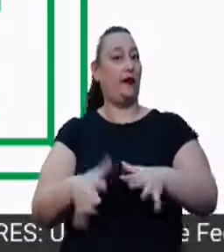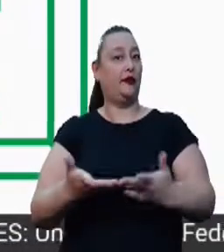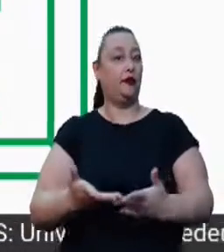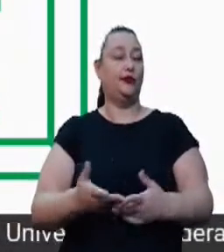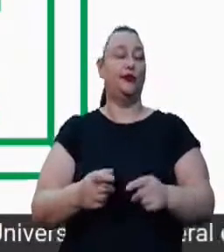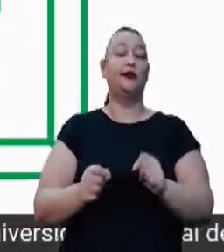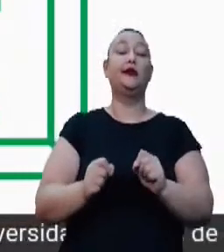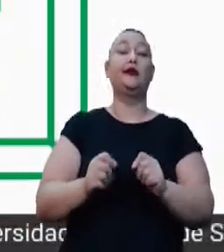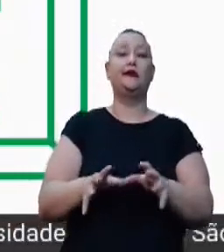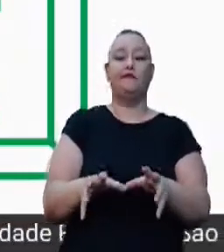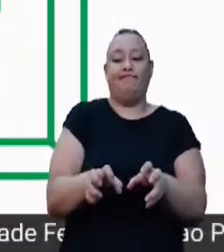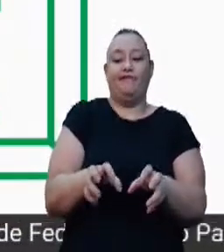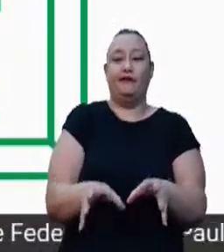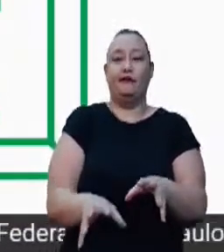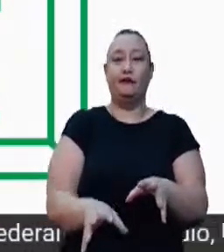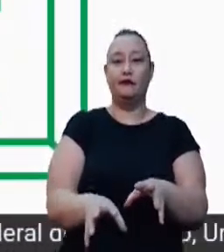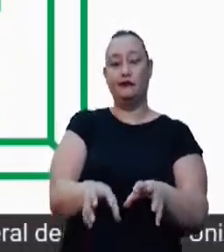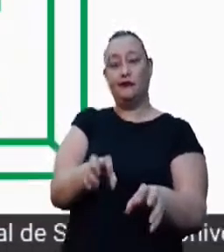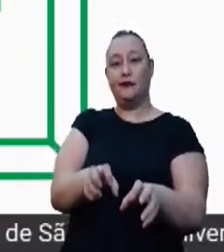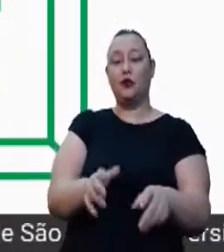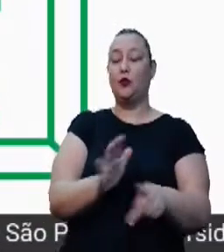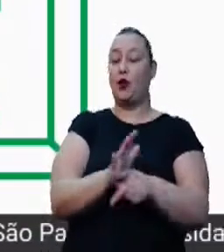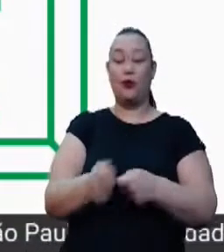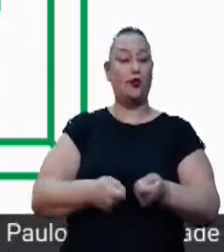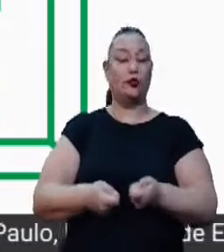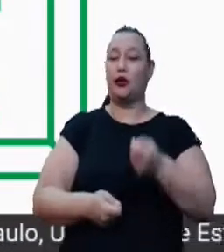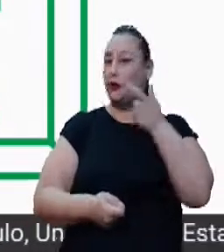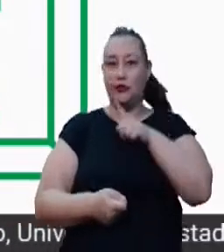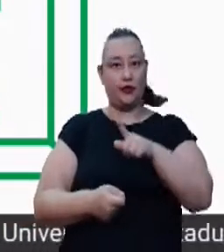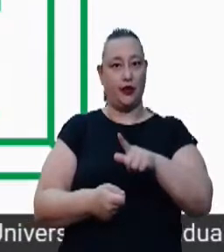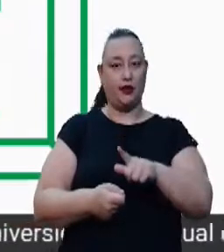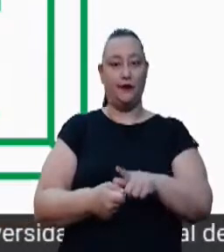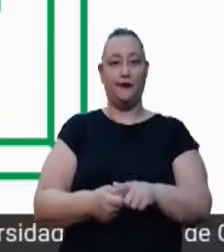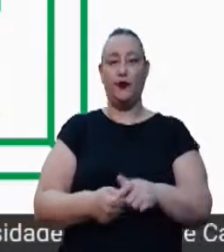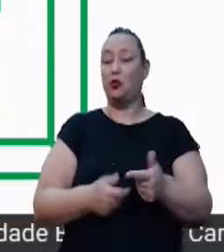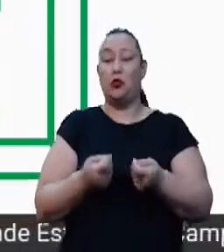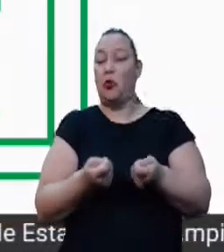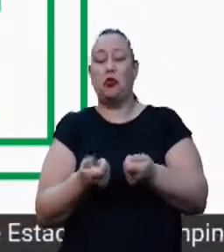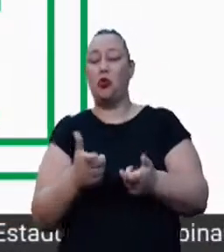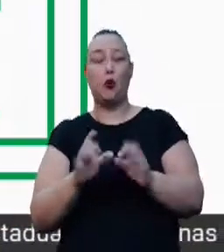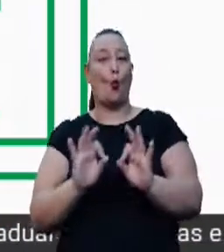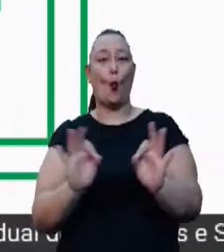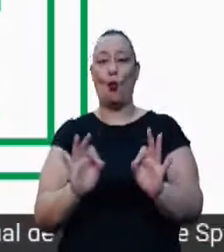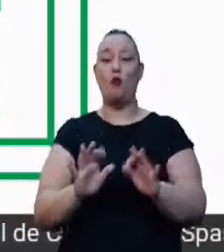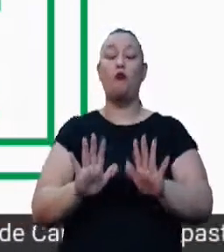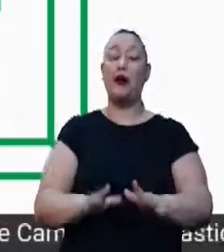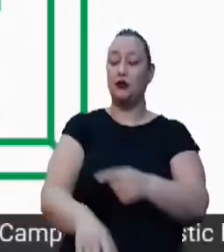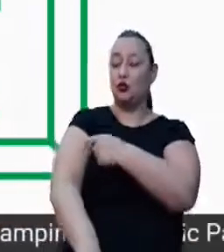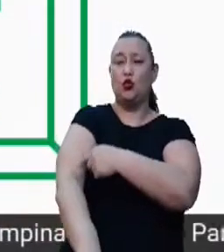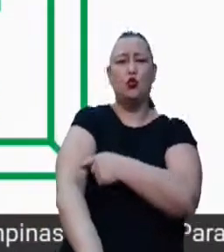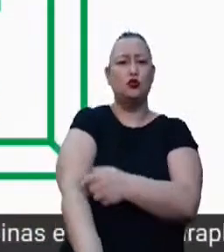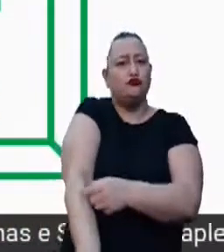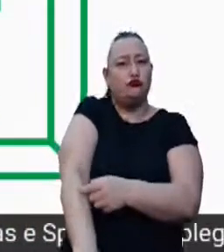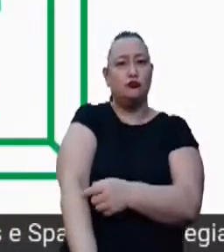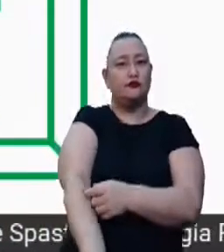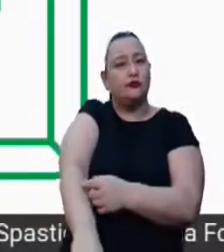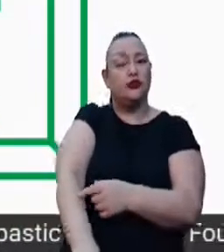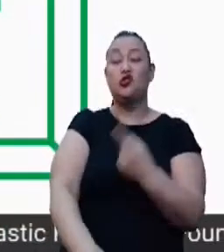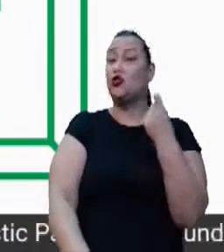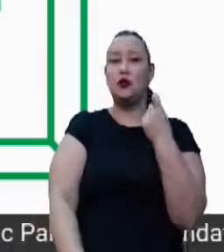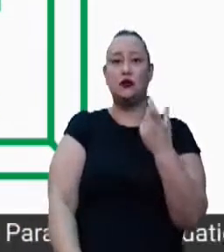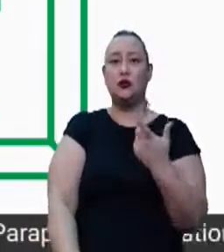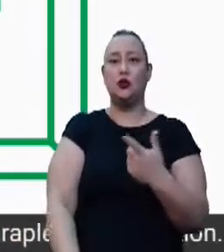causa contrações e espasmos involuntários do músculo. Então, a pessoa não tem controle nenhum, mas aquele músculo se contrai